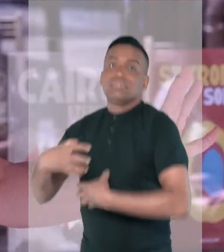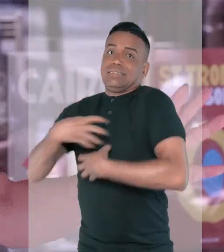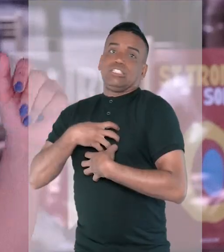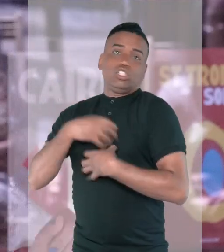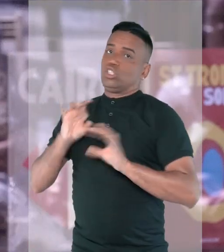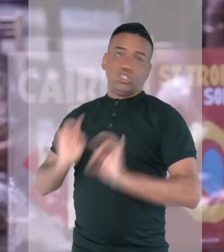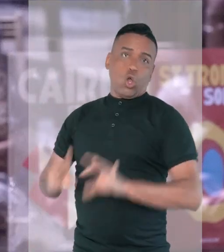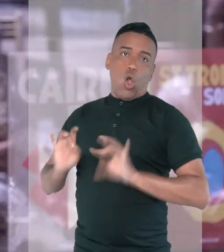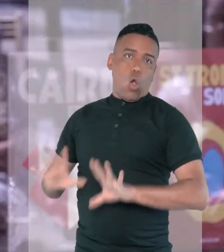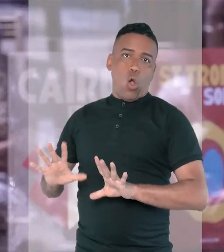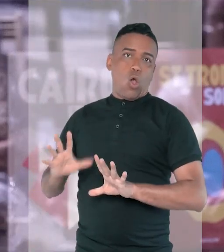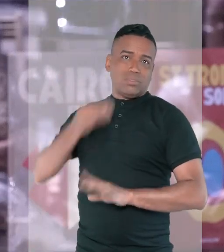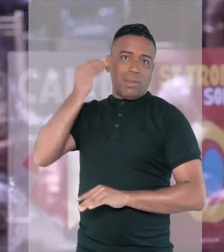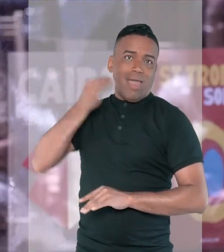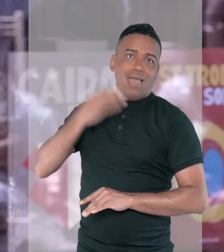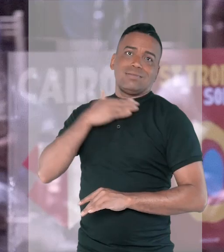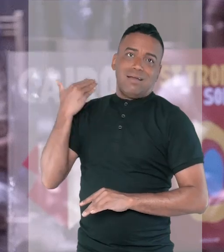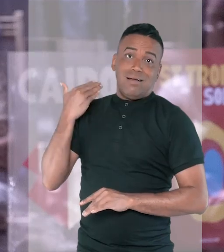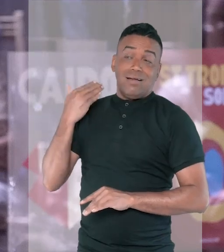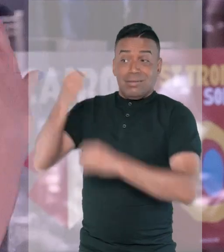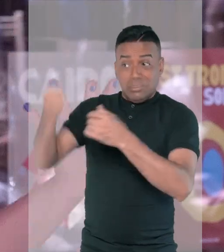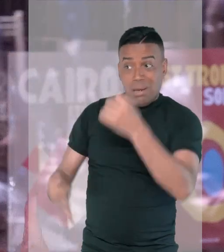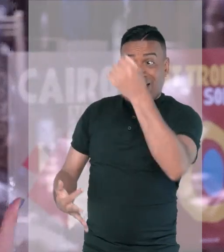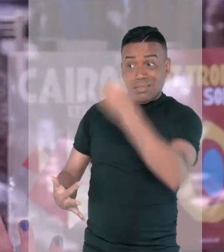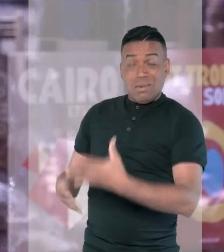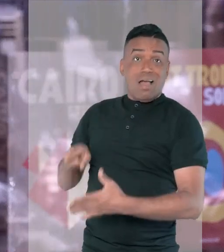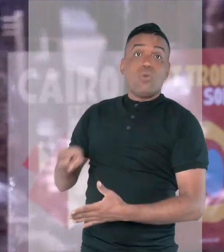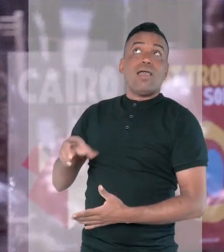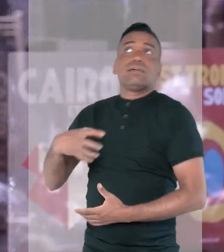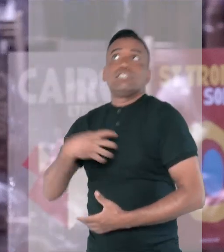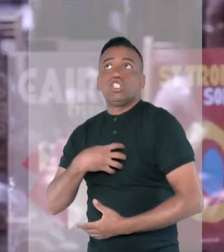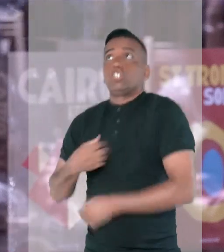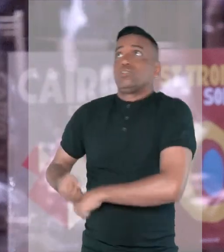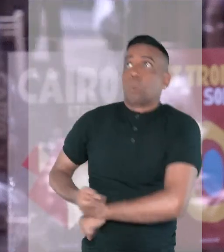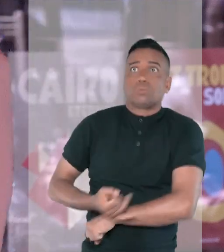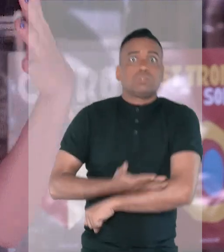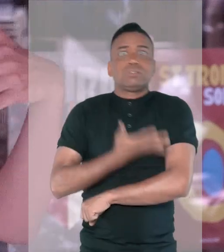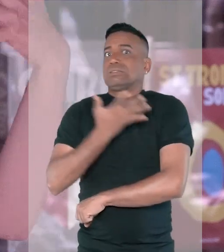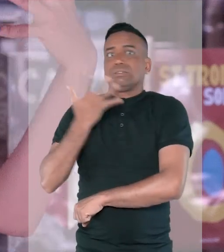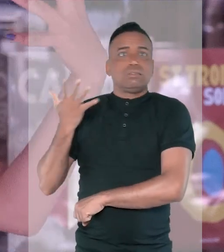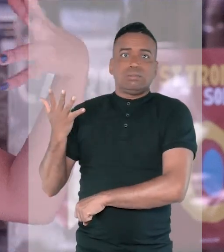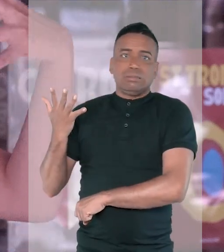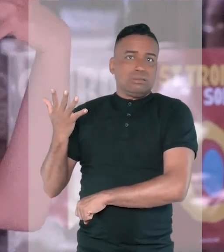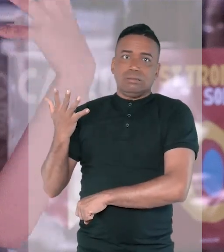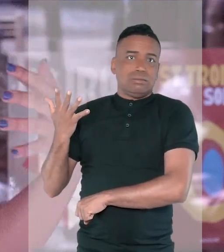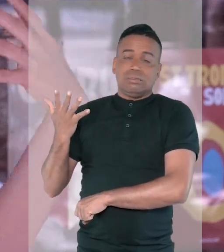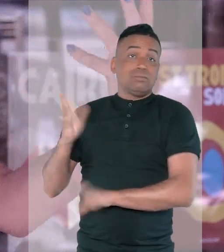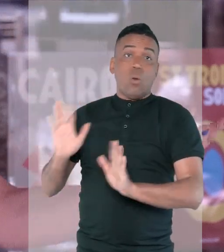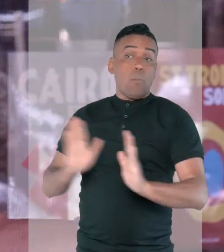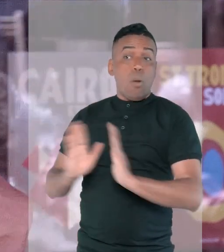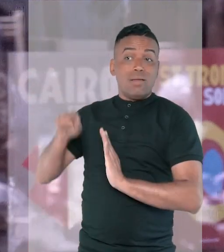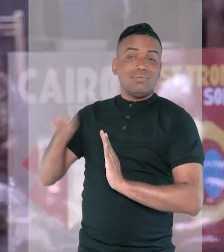criança sentir aquilo que ela tem que sentir. E não de ser explicada o que ela deve sentir, e não de ganhar